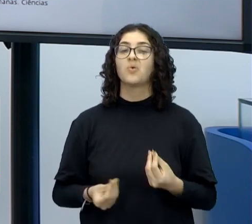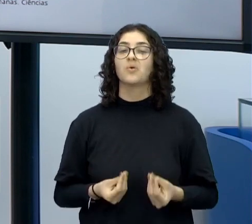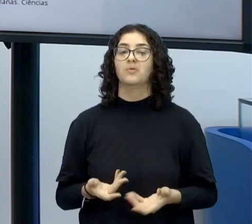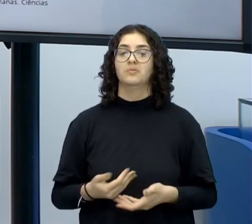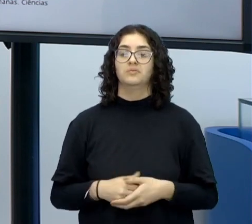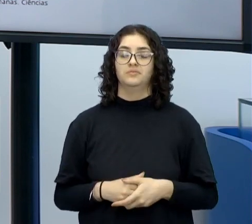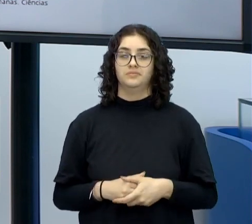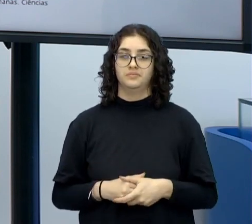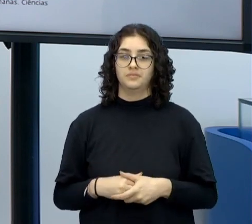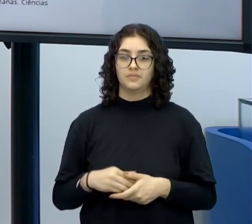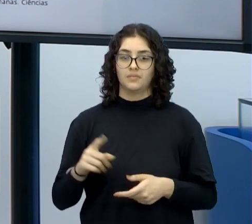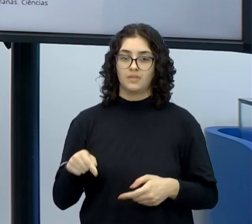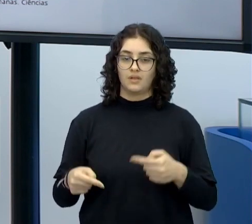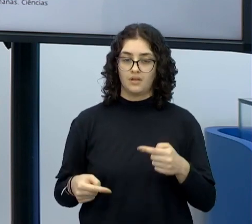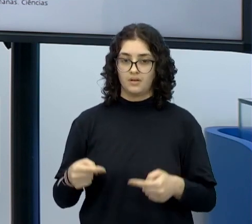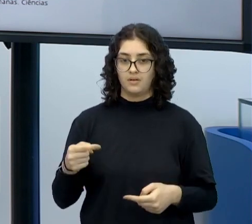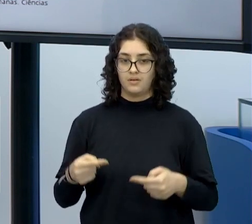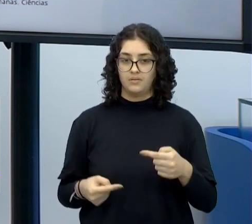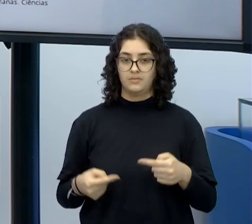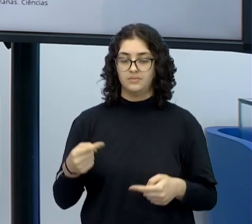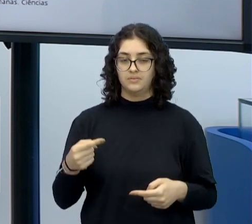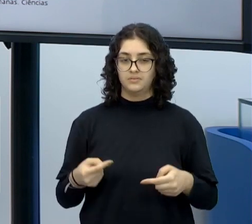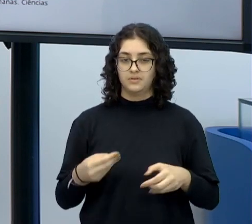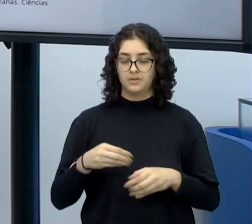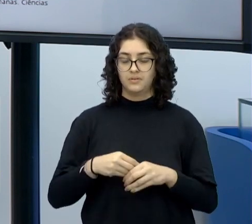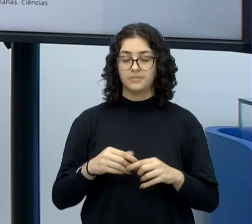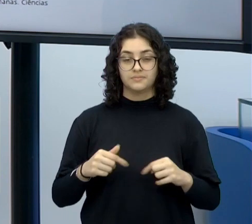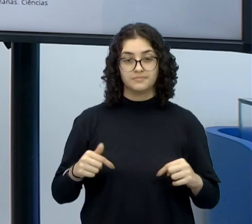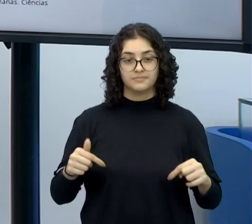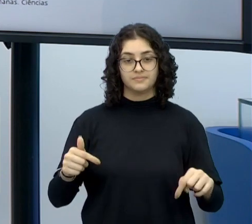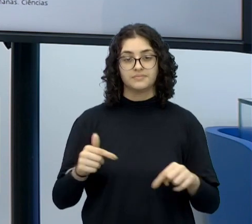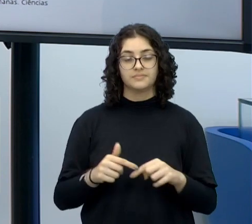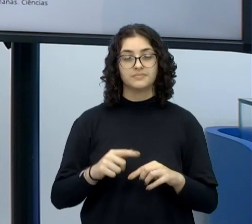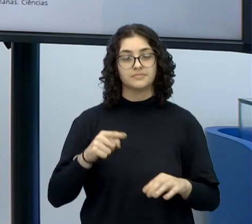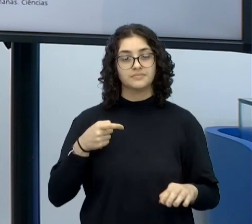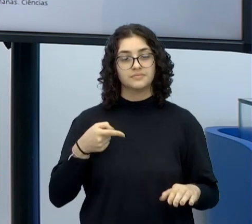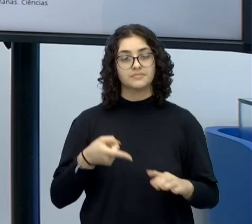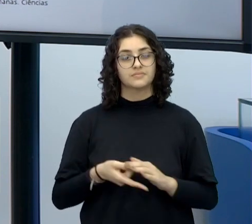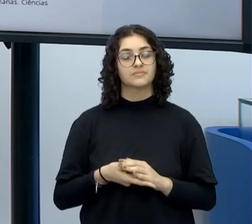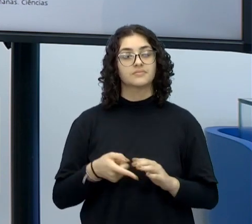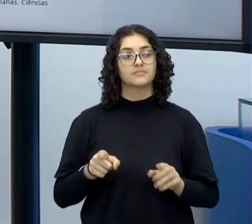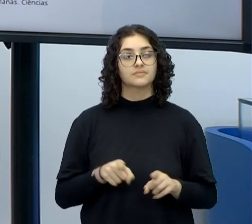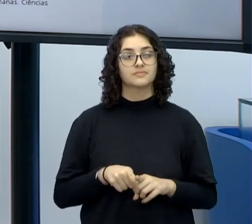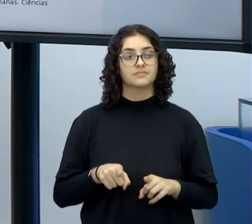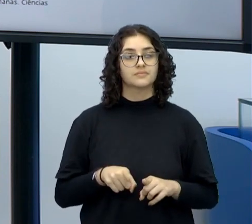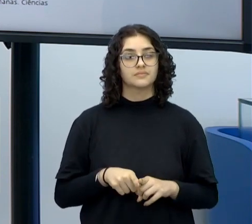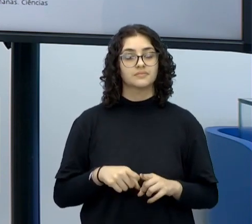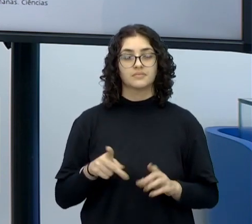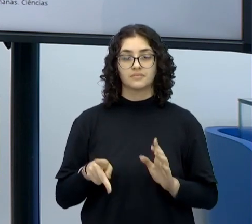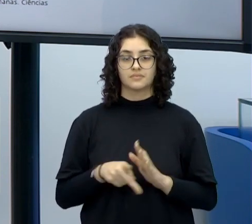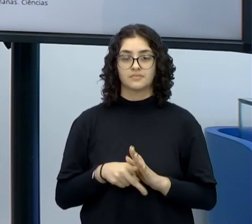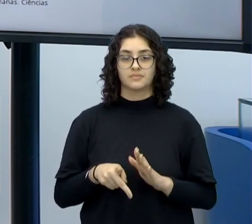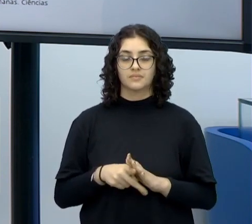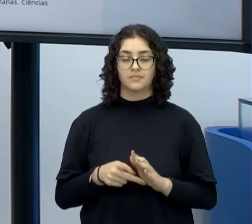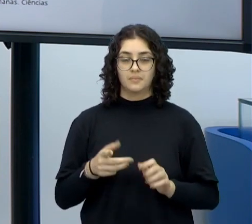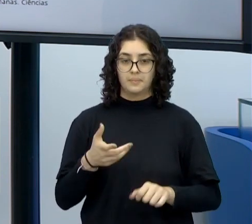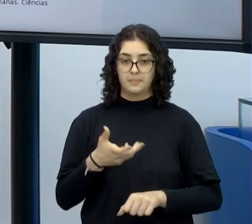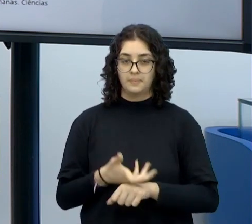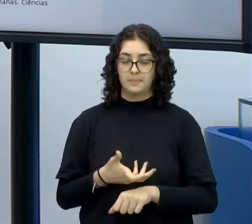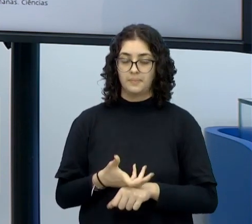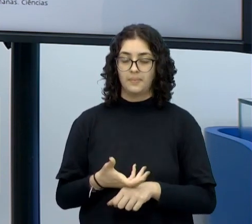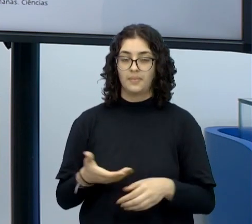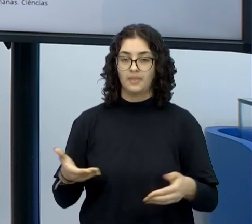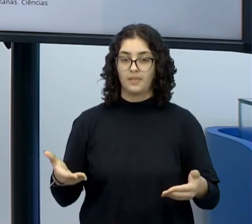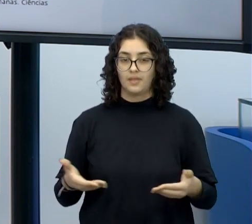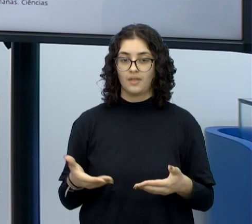funciona? Então, são debates para a sala de aula. E aprofundando um pouquinho mais aí nesse nosso componente que estamos agora